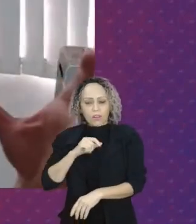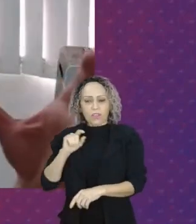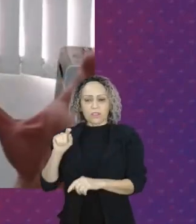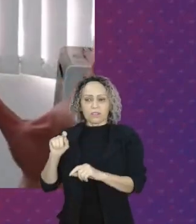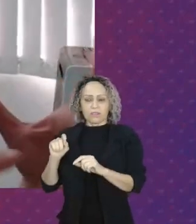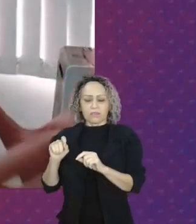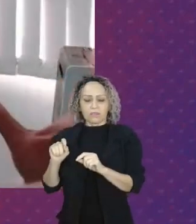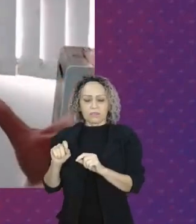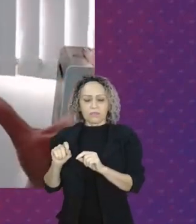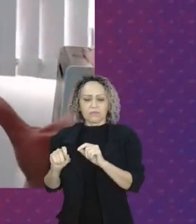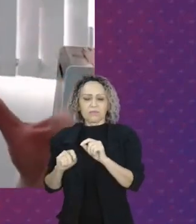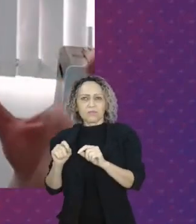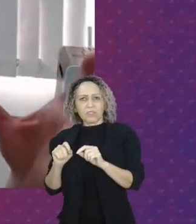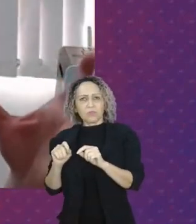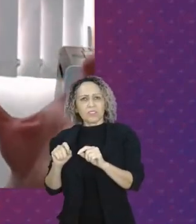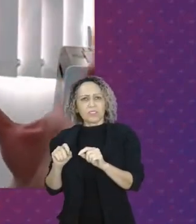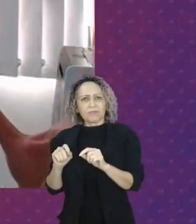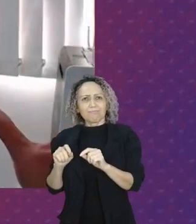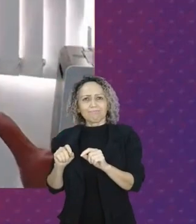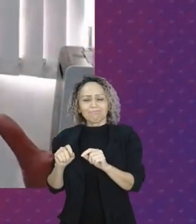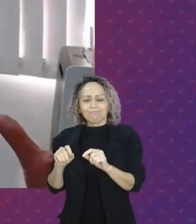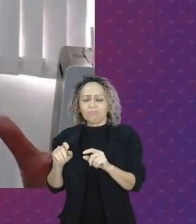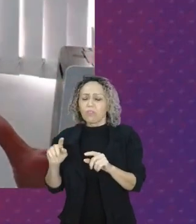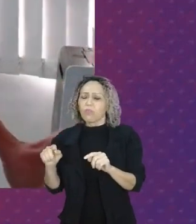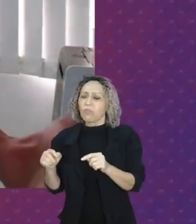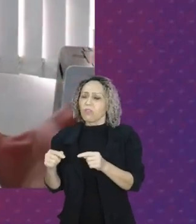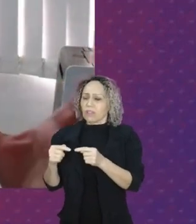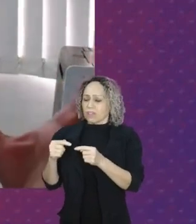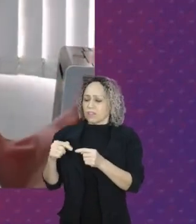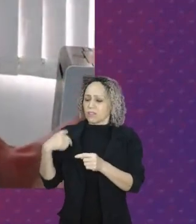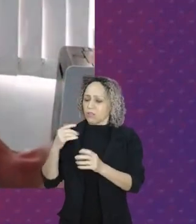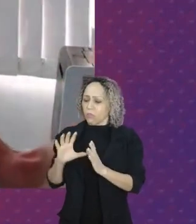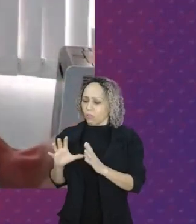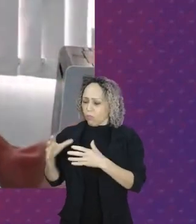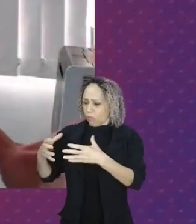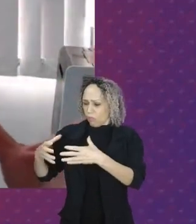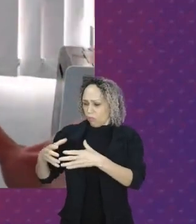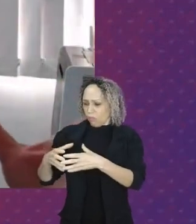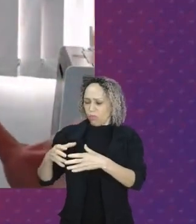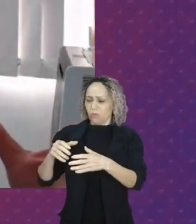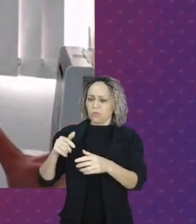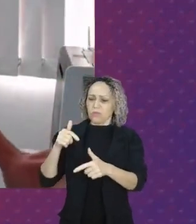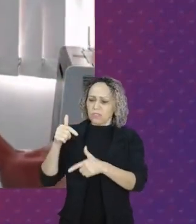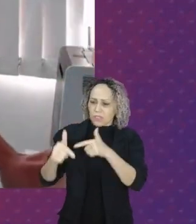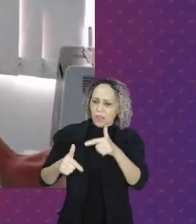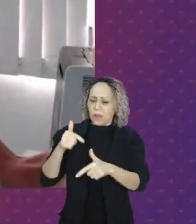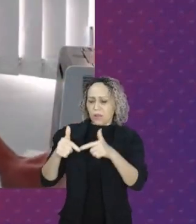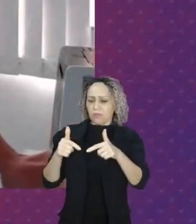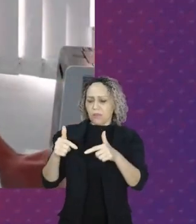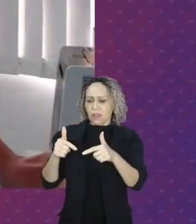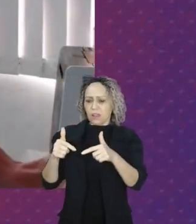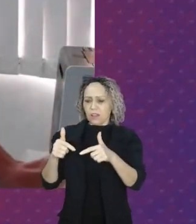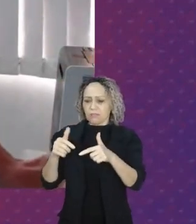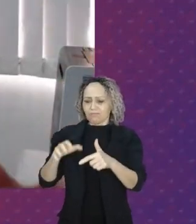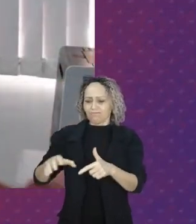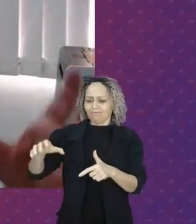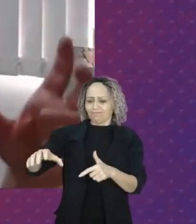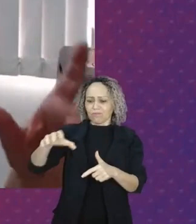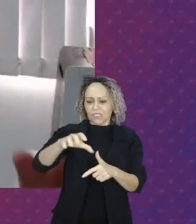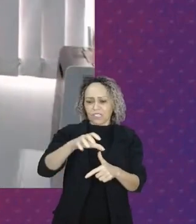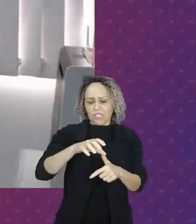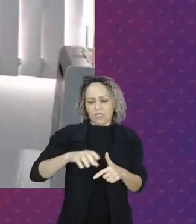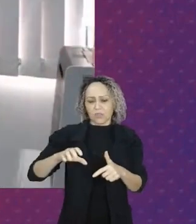somos basicamente todo o corpo de trabalho em todos os segmentos da comunidade